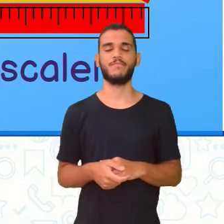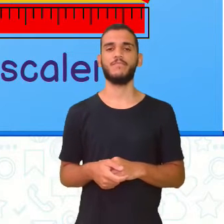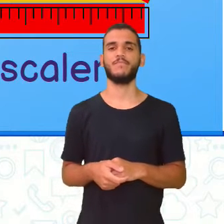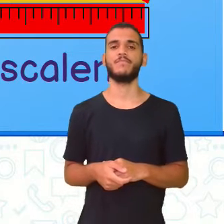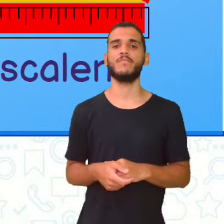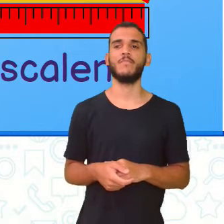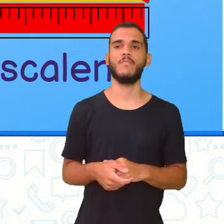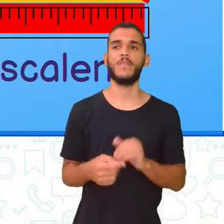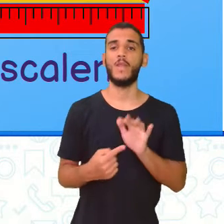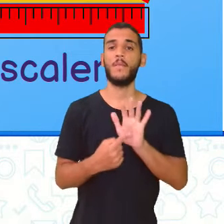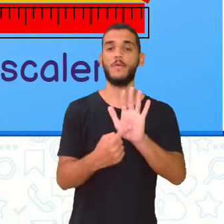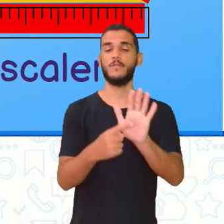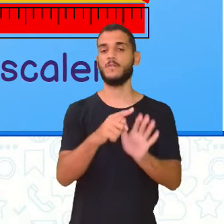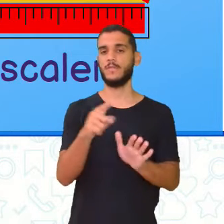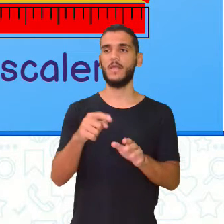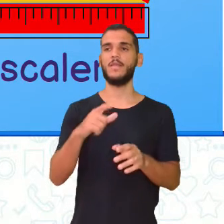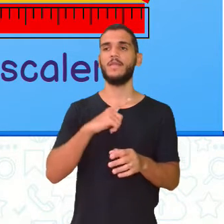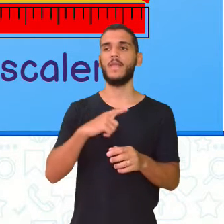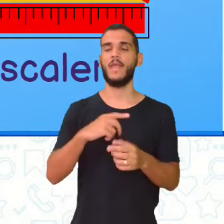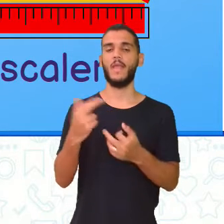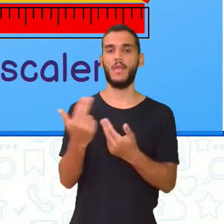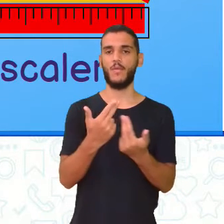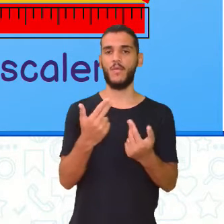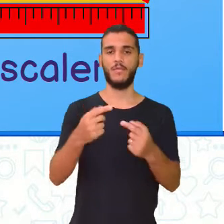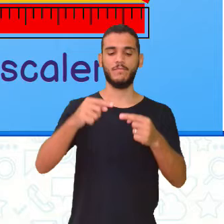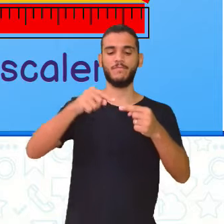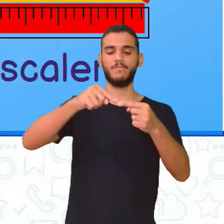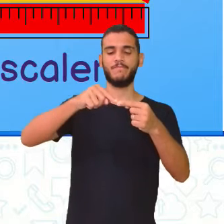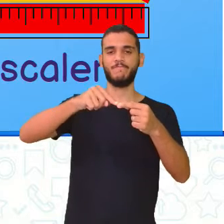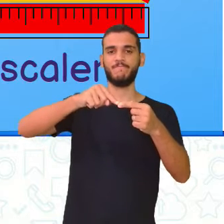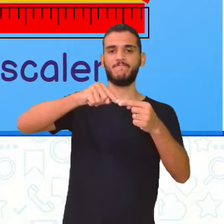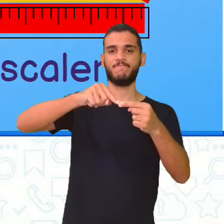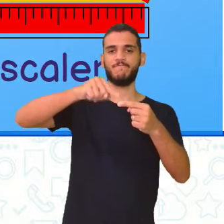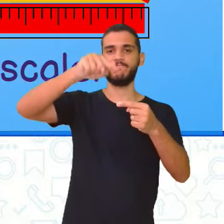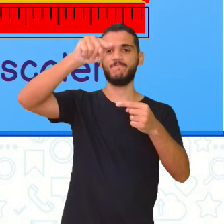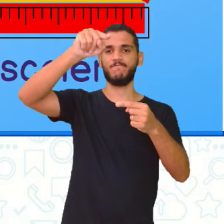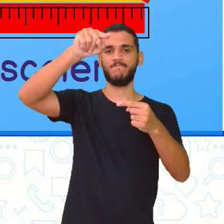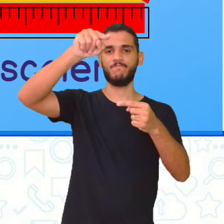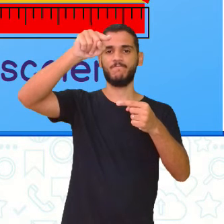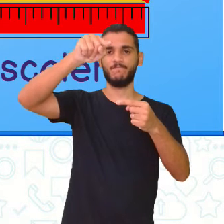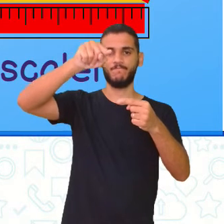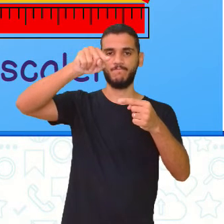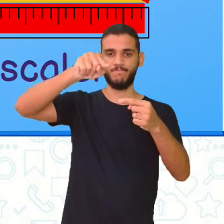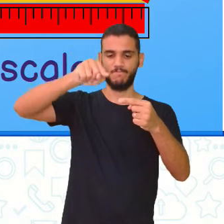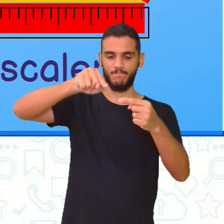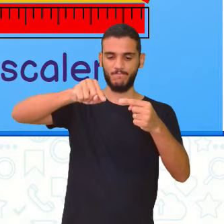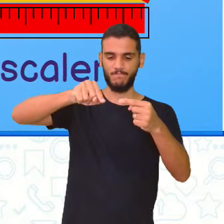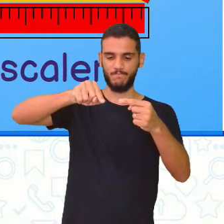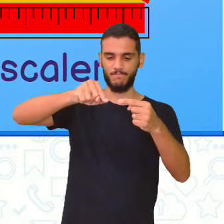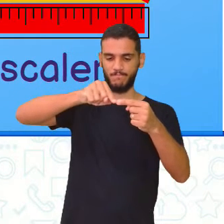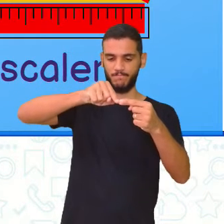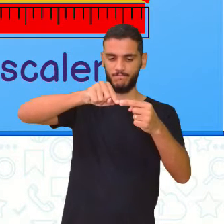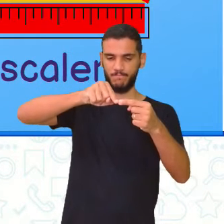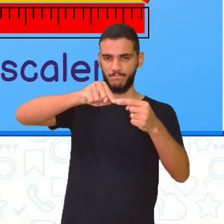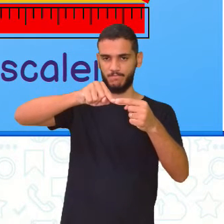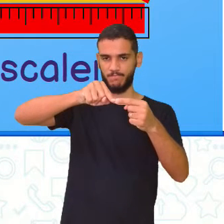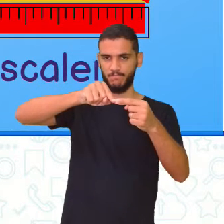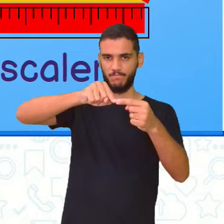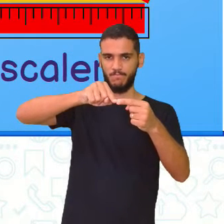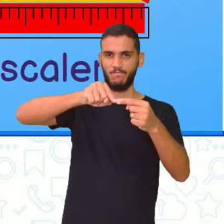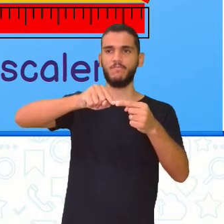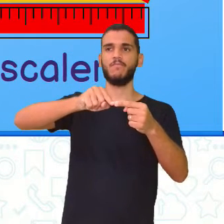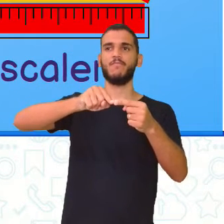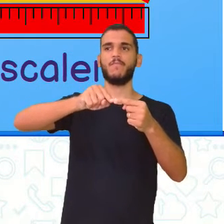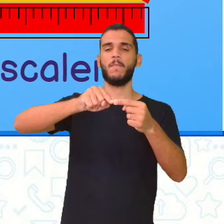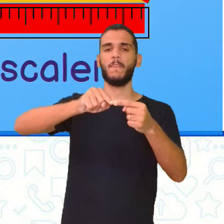na horizontal, elas têm a mesma medida, e a que está na horizontal, ela tem um pedacinho que eu até marquei ali